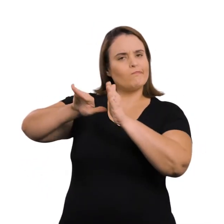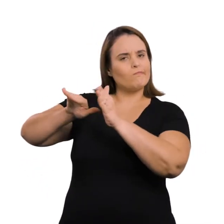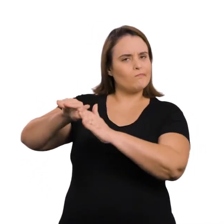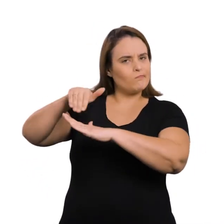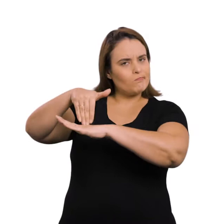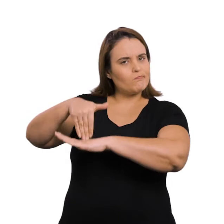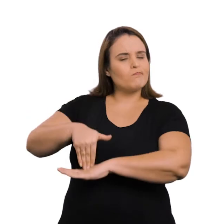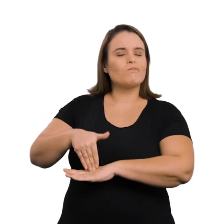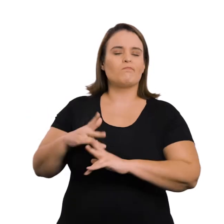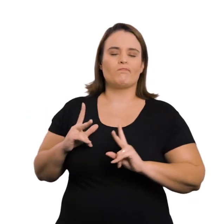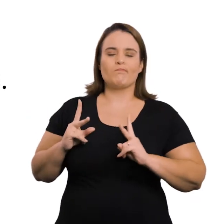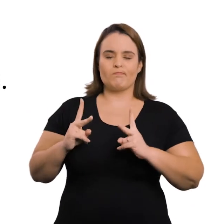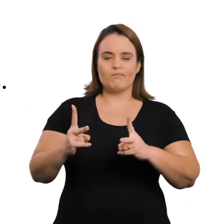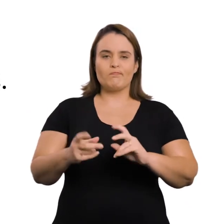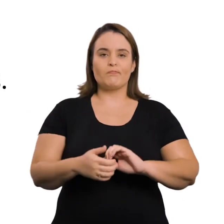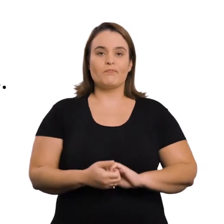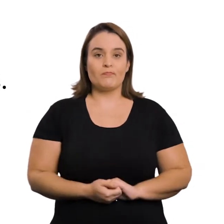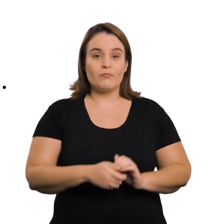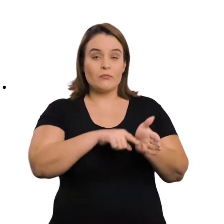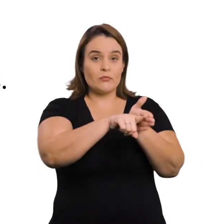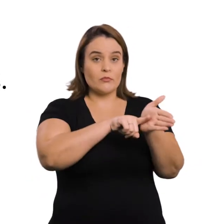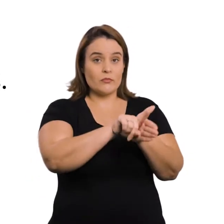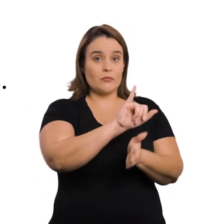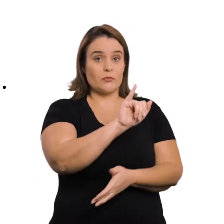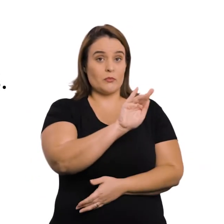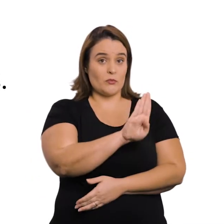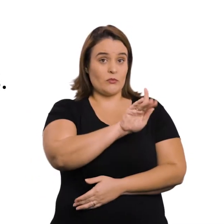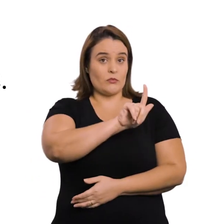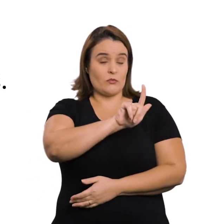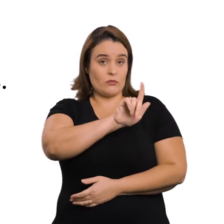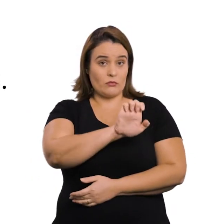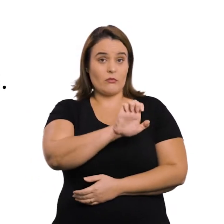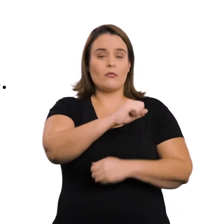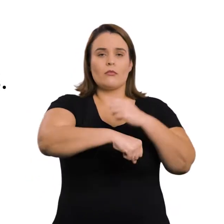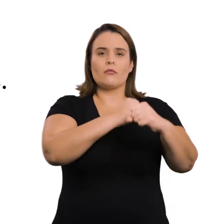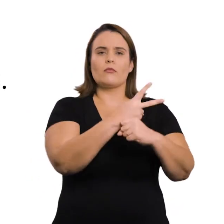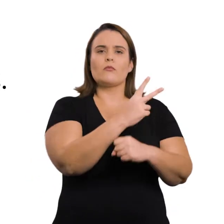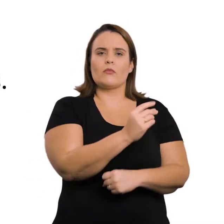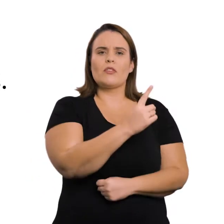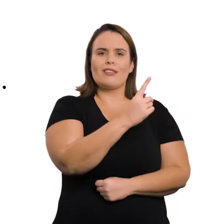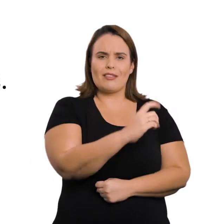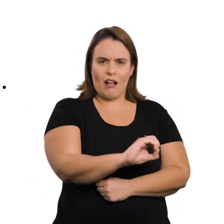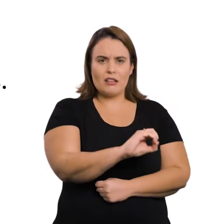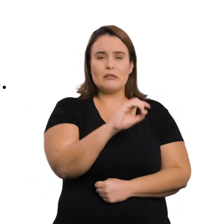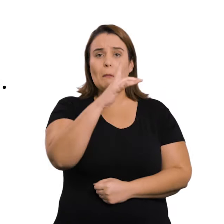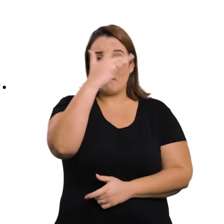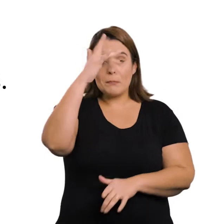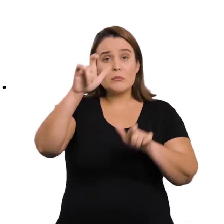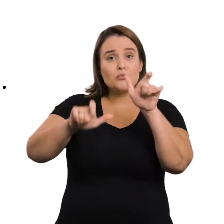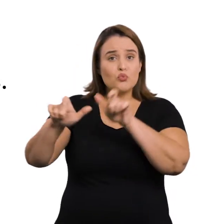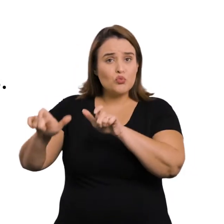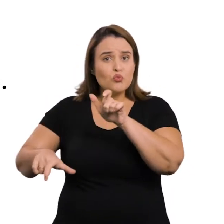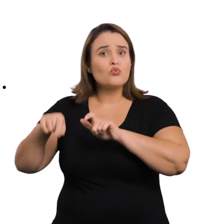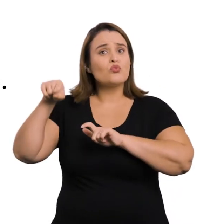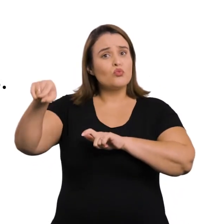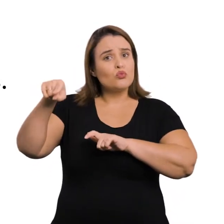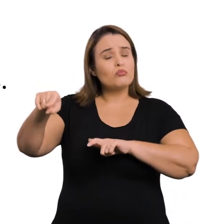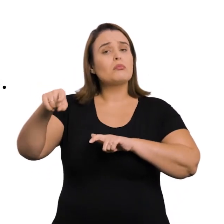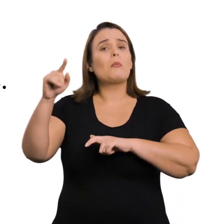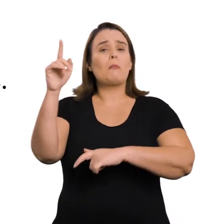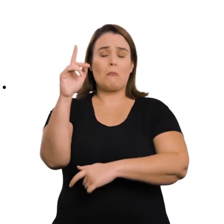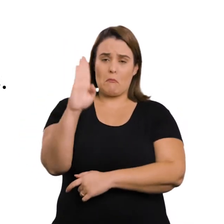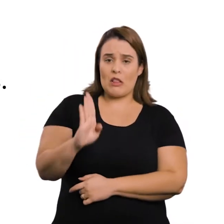exclusão ainda predomina. Segundo o censo do IBGE, 2010, 8,3% da população